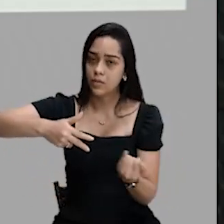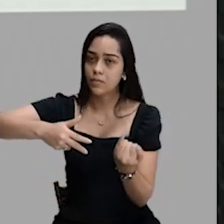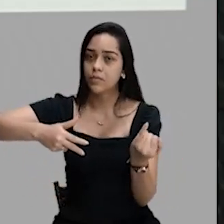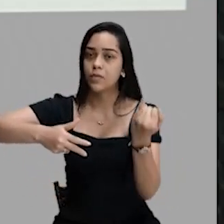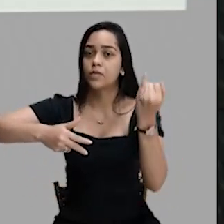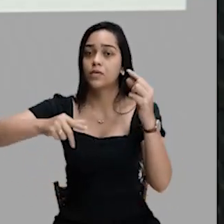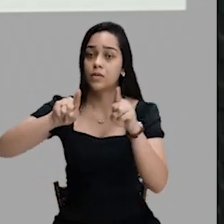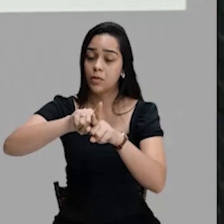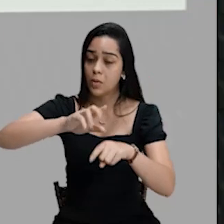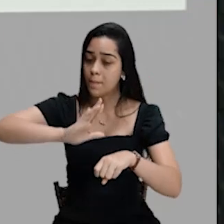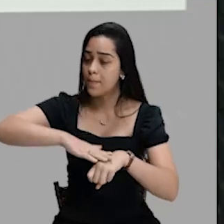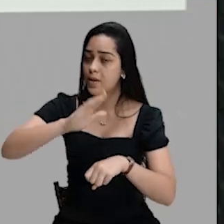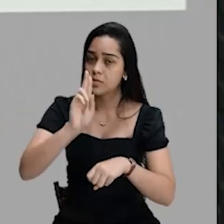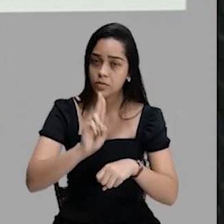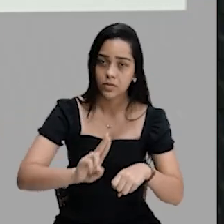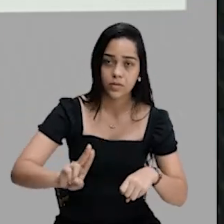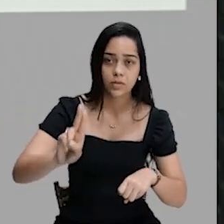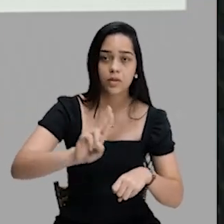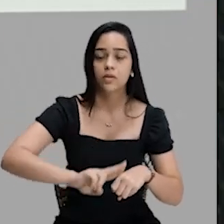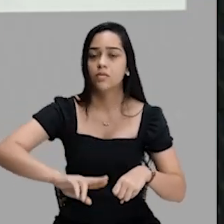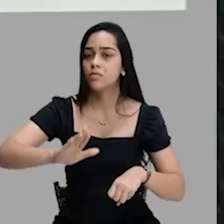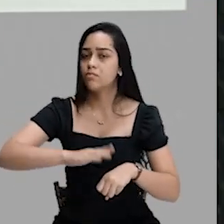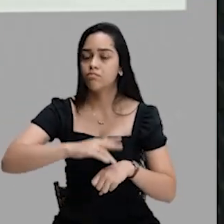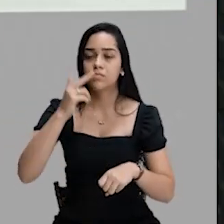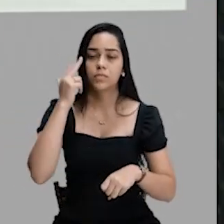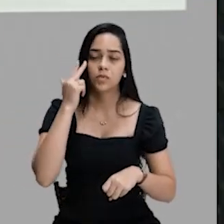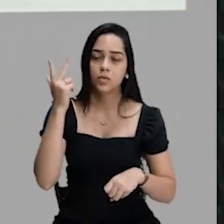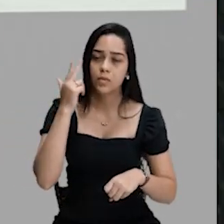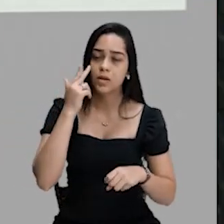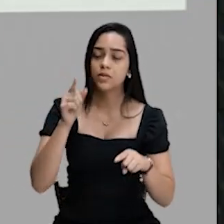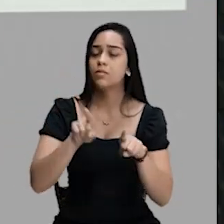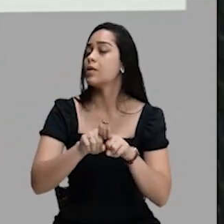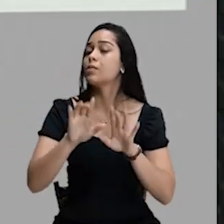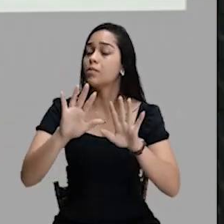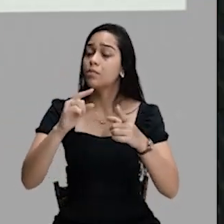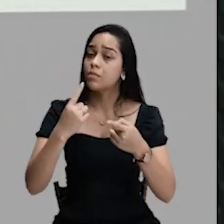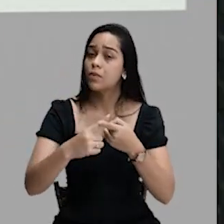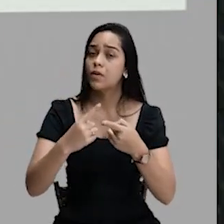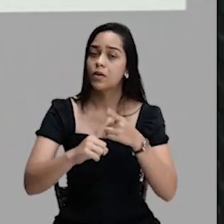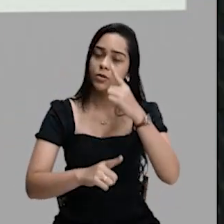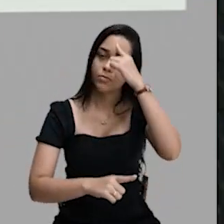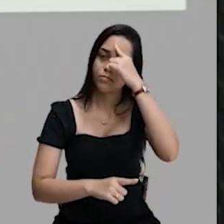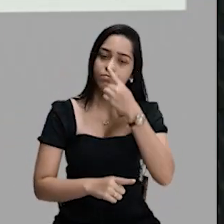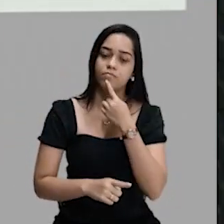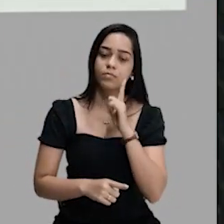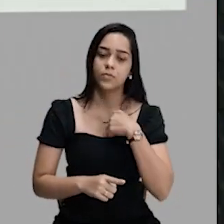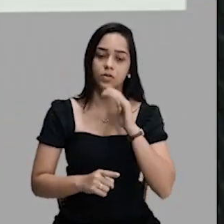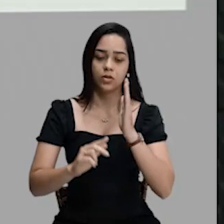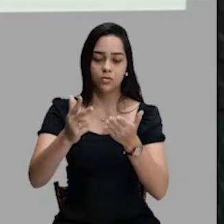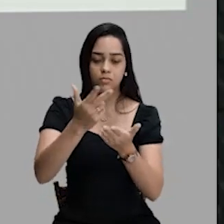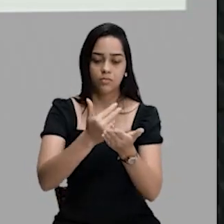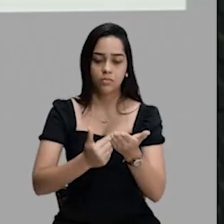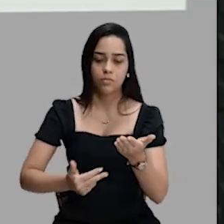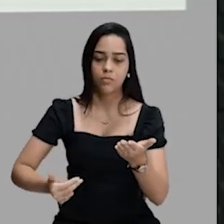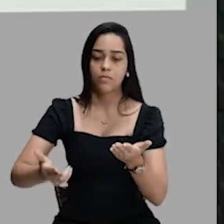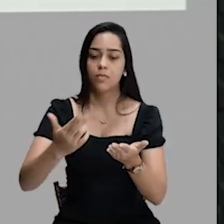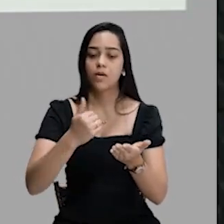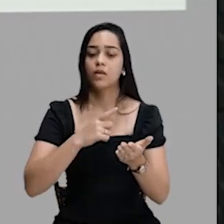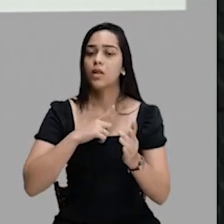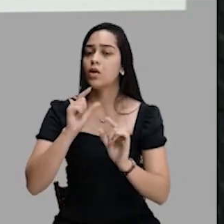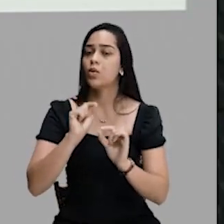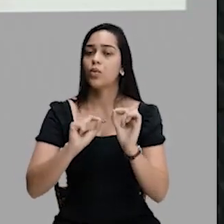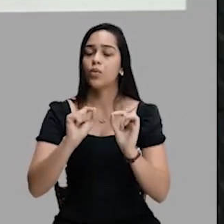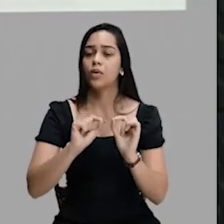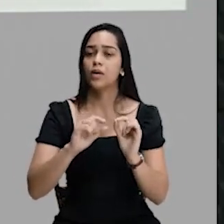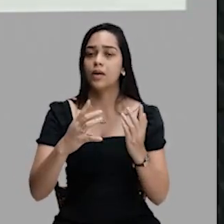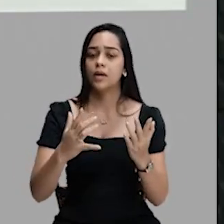os mais usados, os mais comuns, tá? Porque, veja bem, uma figura dessa que eu desenhei, uma figura que tem